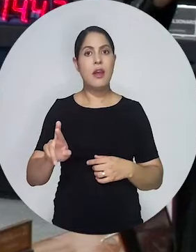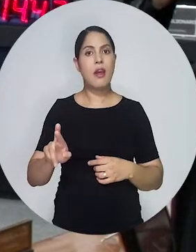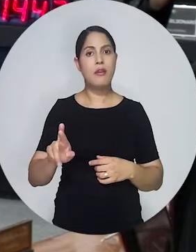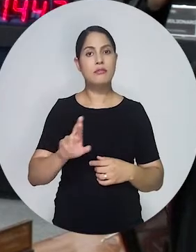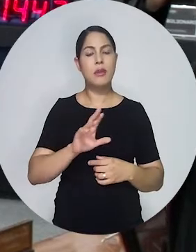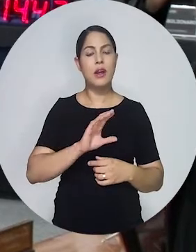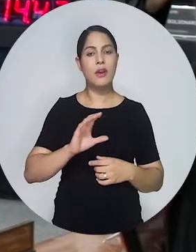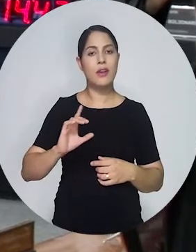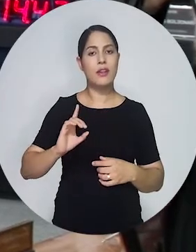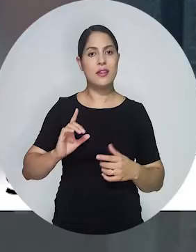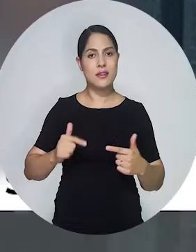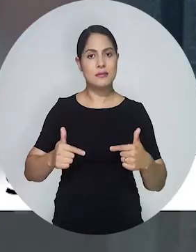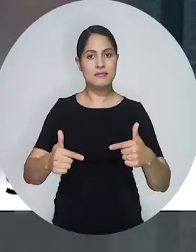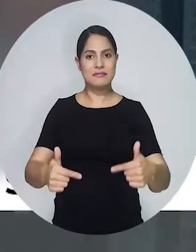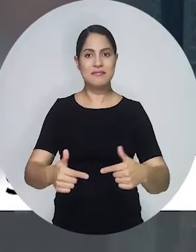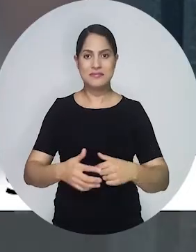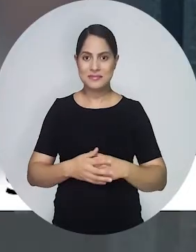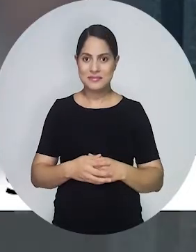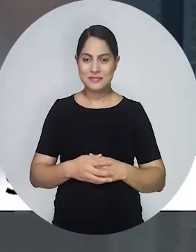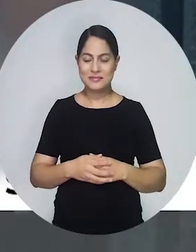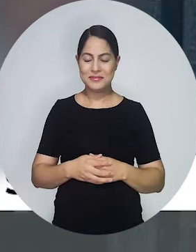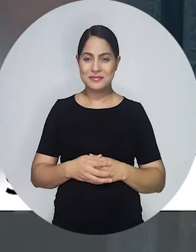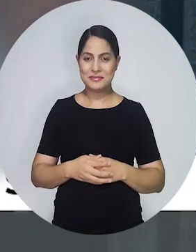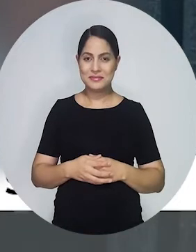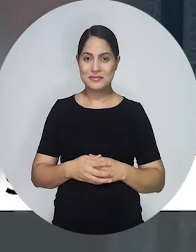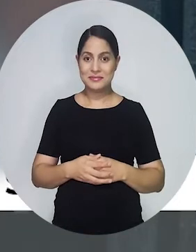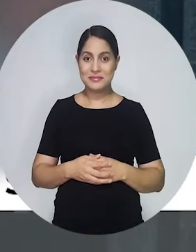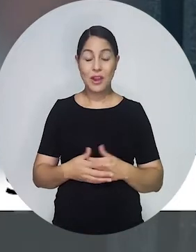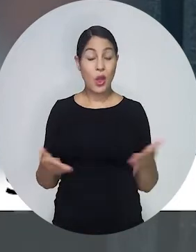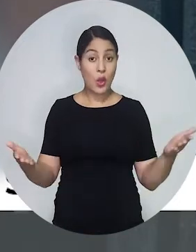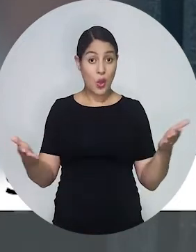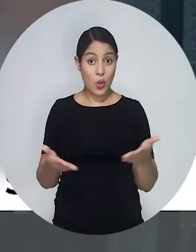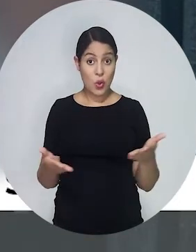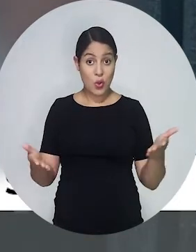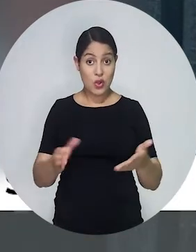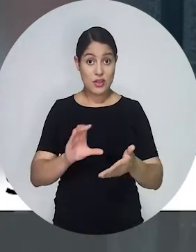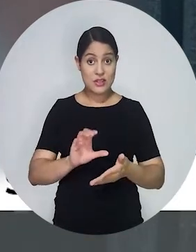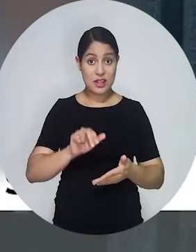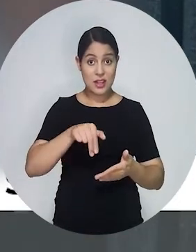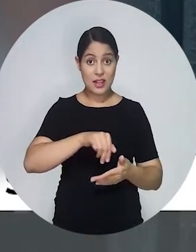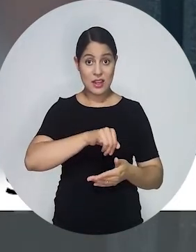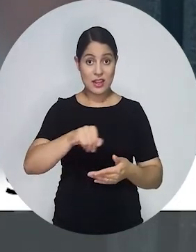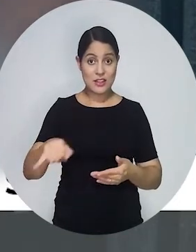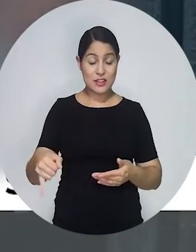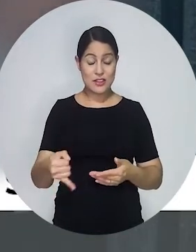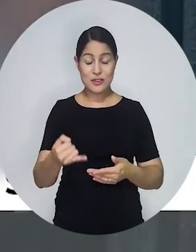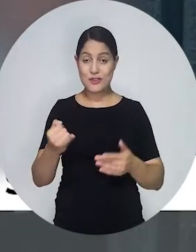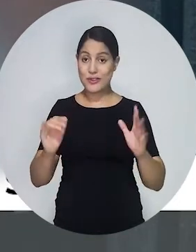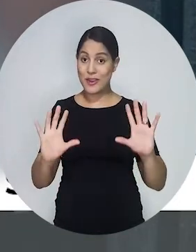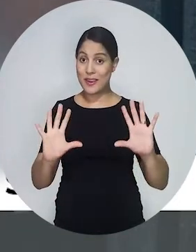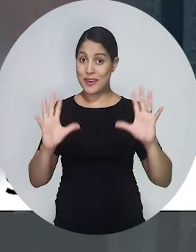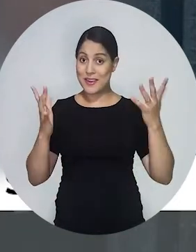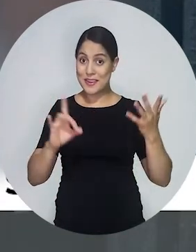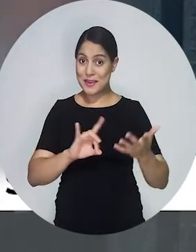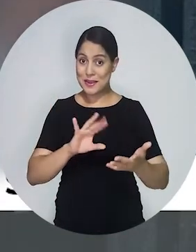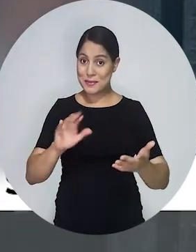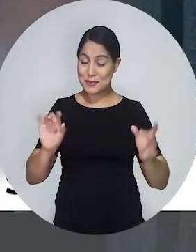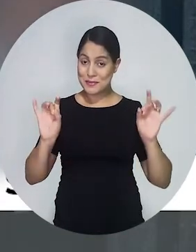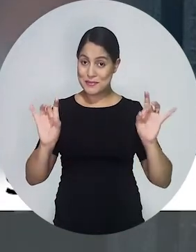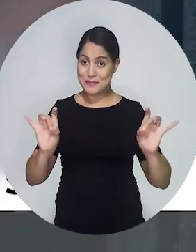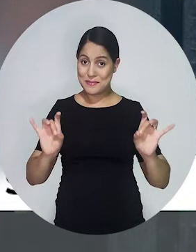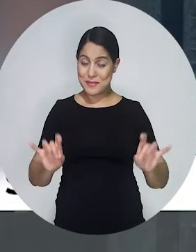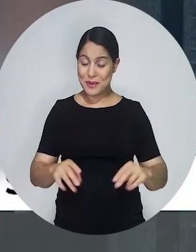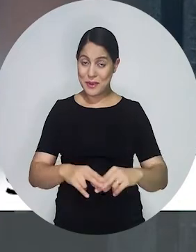no plenário do Senado Federal. Hoje ressalto que o CNJ celebra na data de hoje com muita honra e